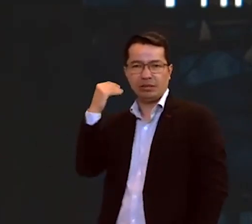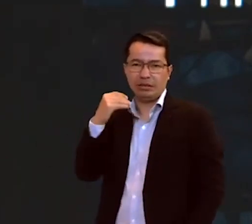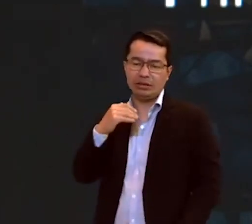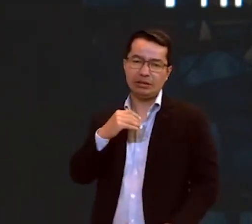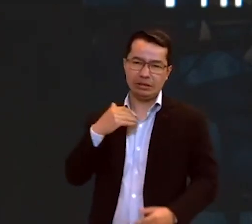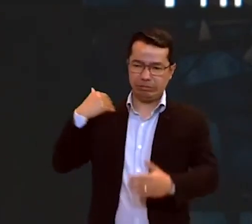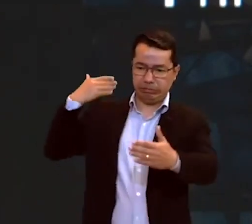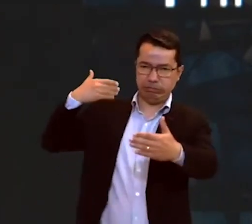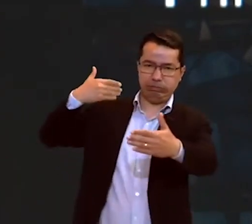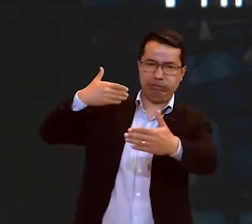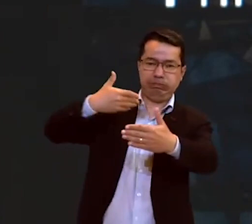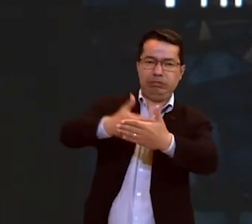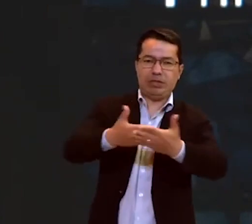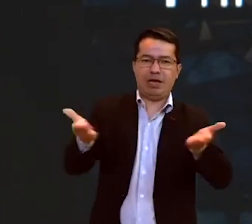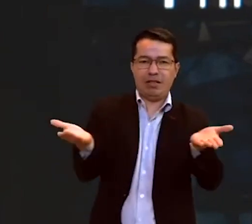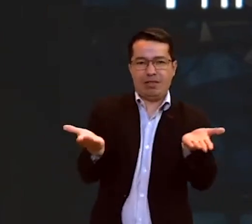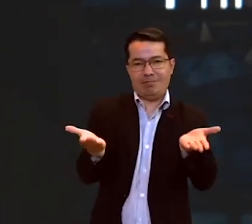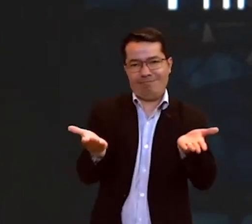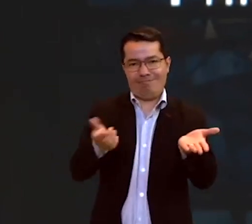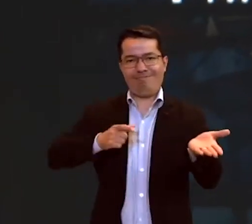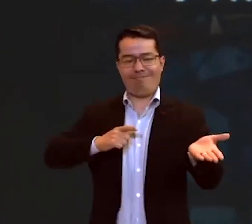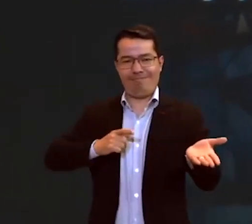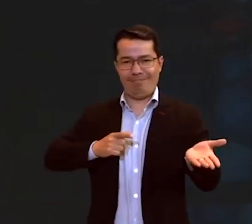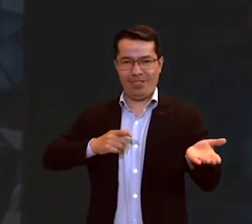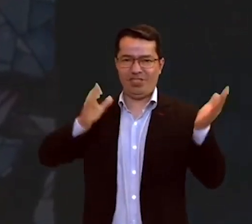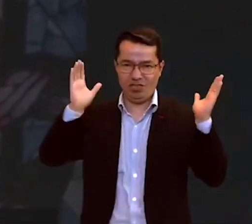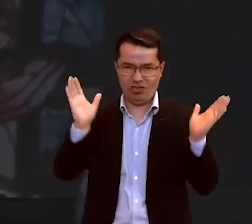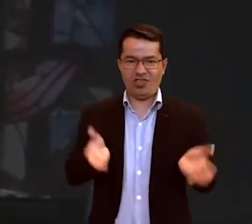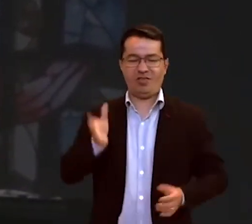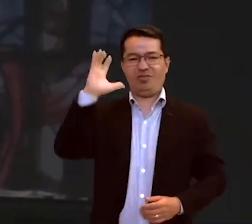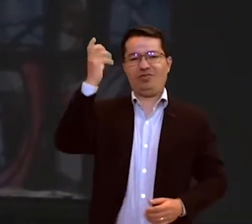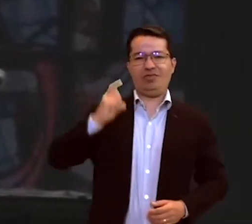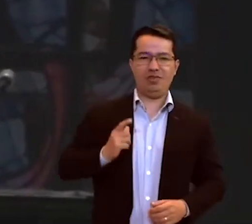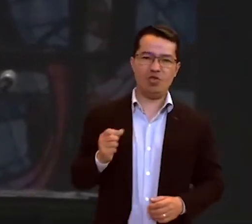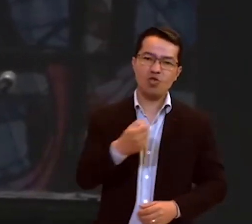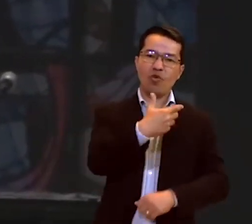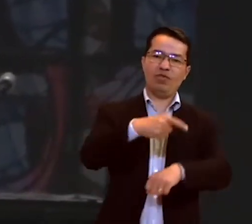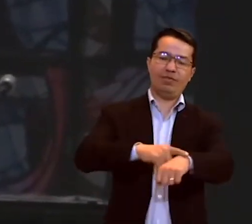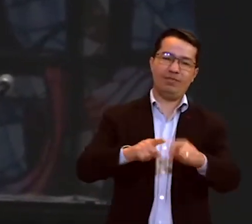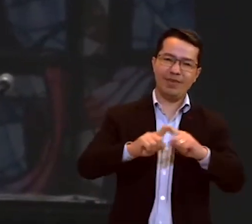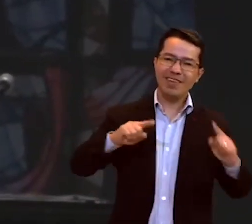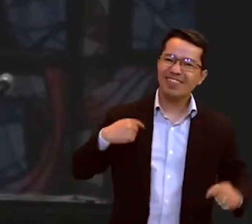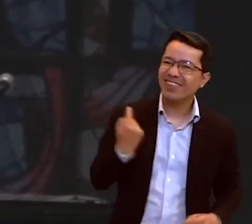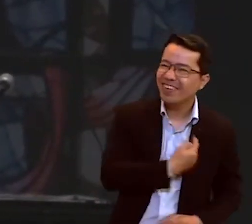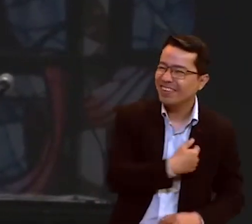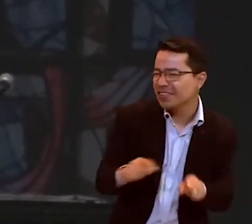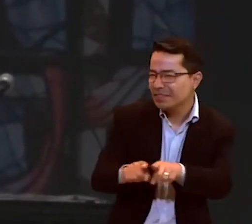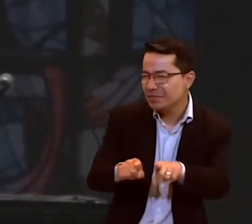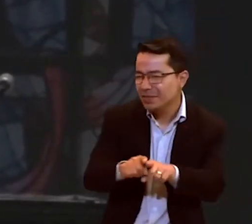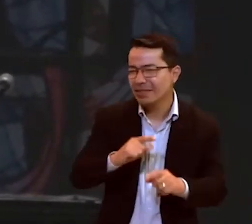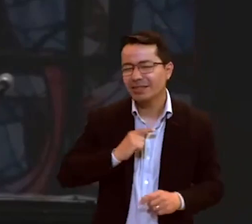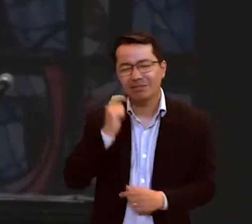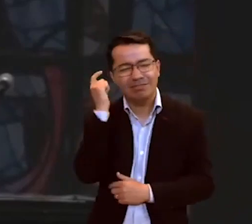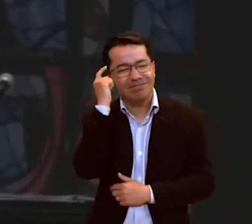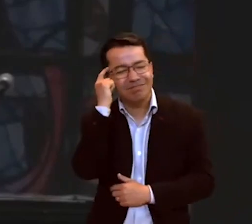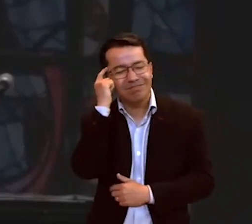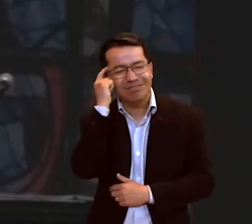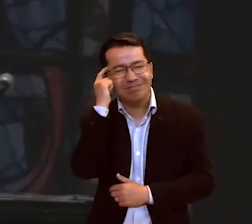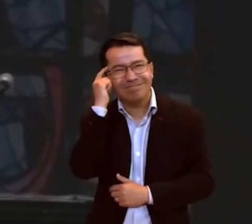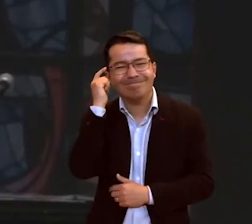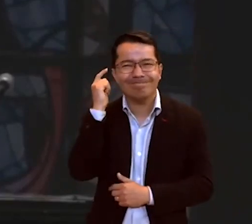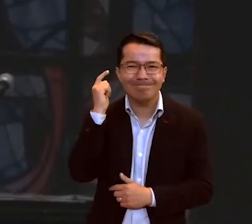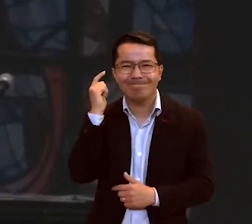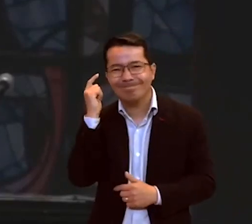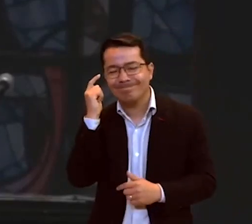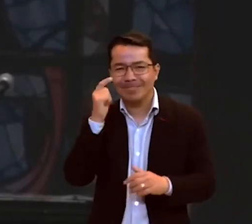acompanharam e fazem parte desse novo tempo. E a gente vai vendo então que muitas vezes a gente vai